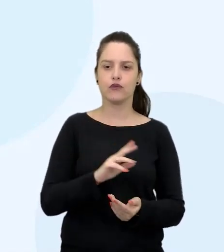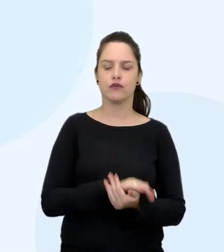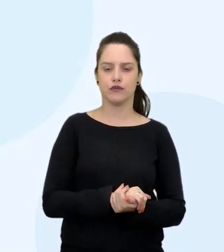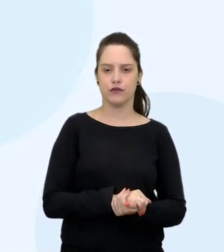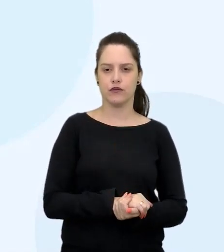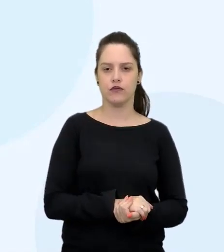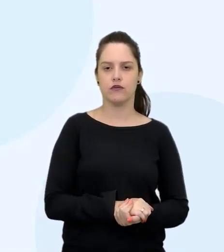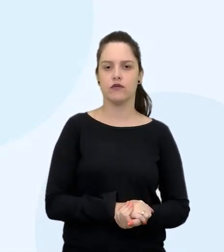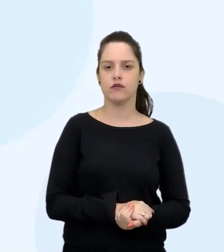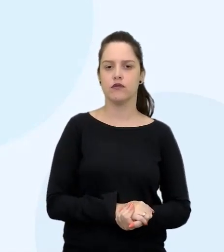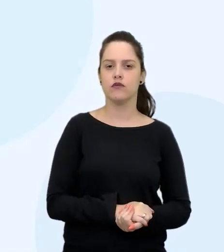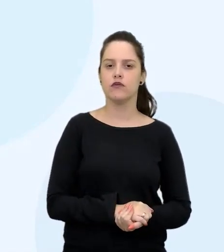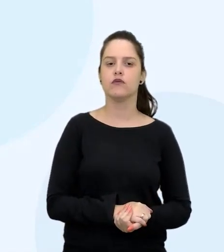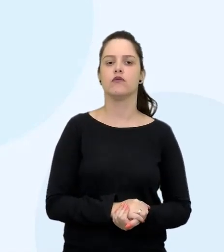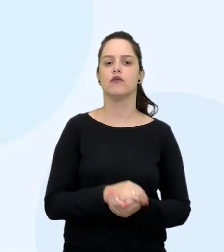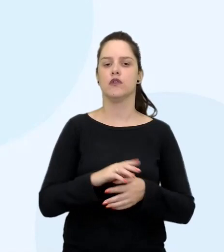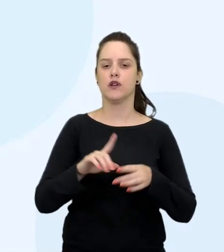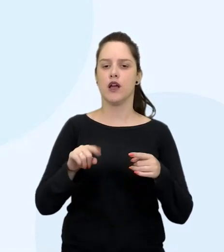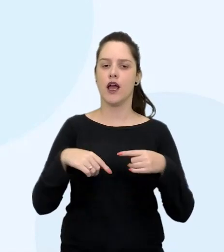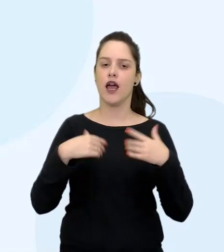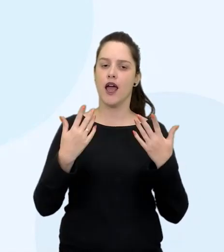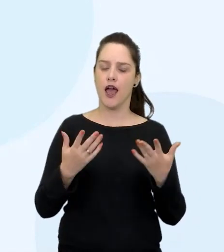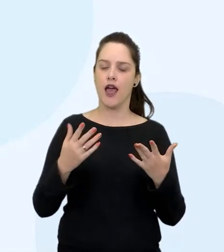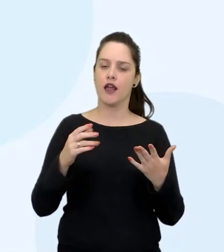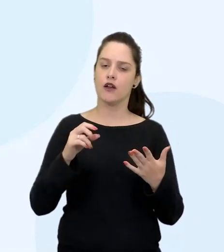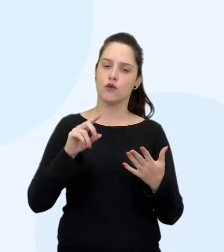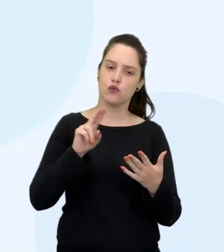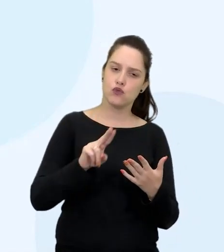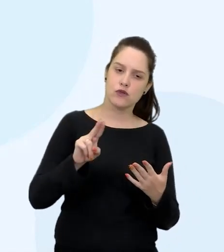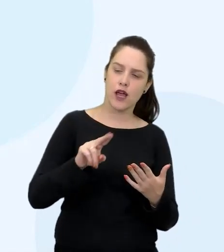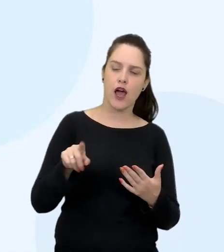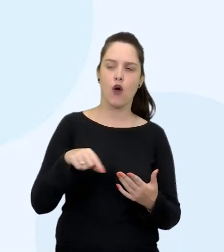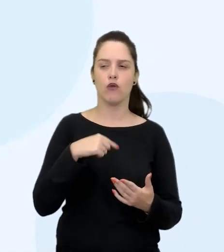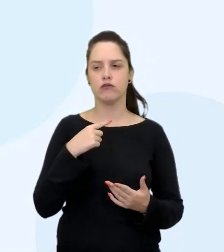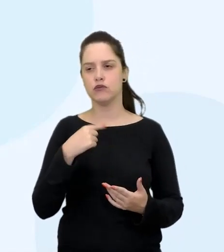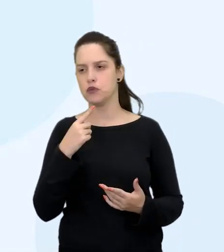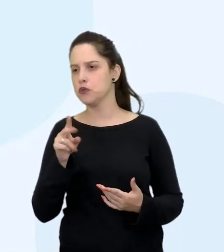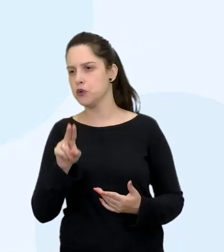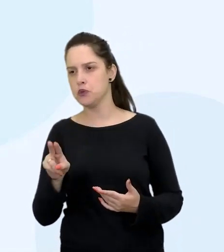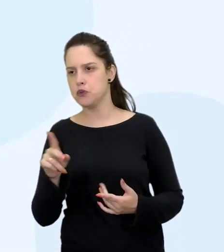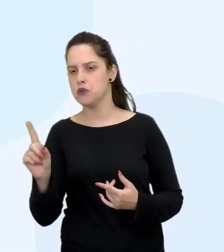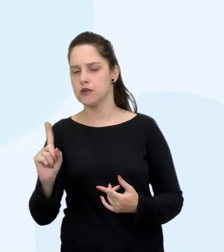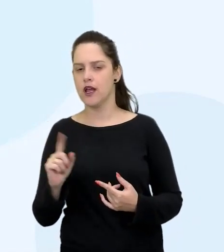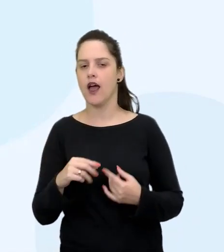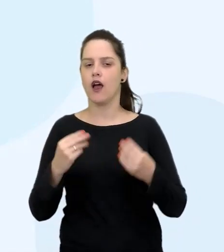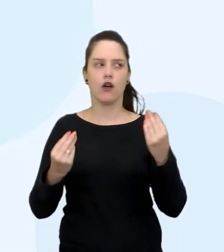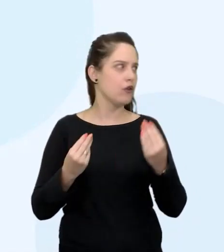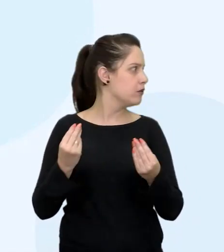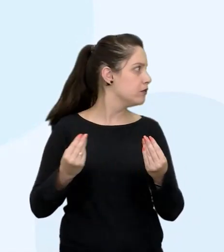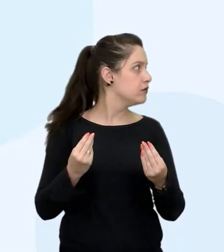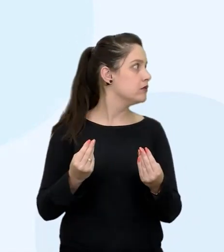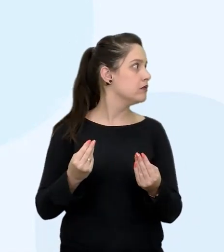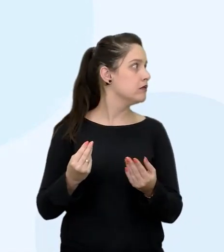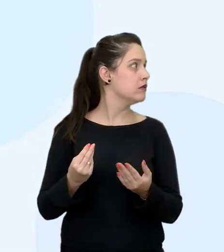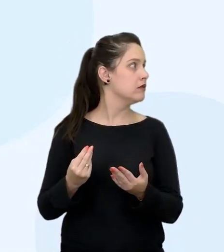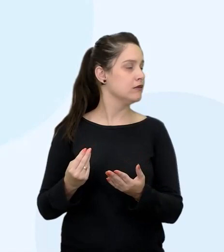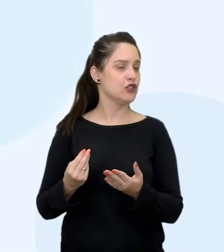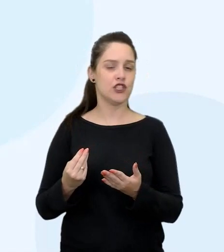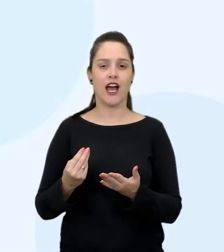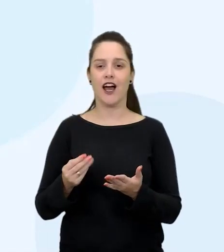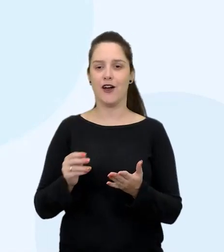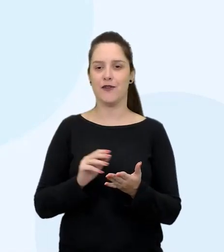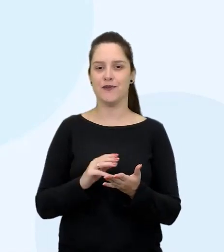é praticamente um glossário, então tá perto do glossário. Então eu coloquei aí a explicação em